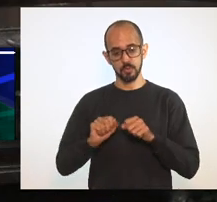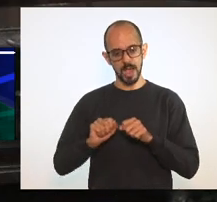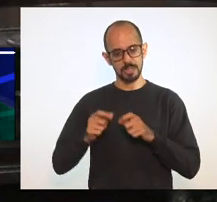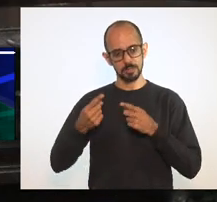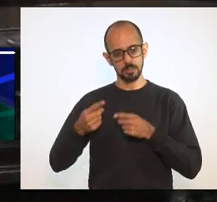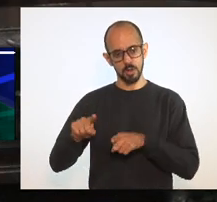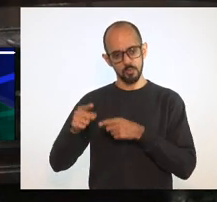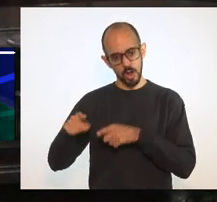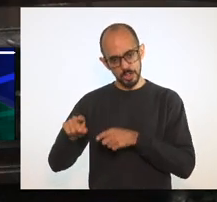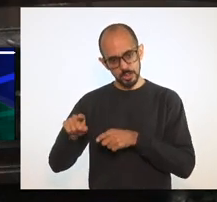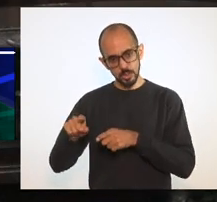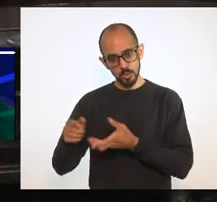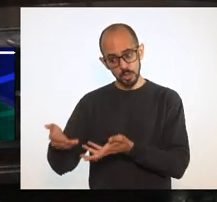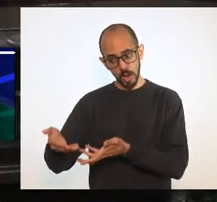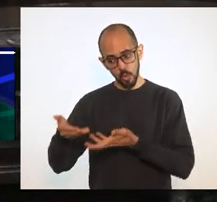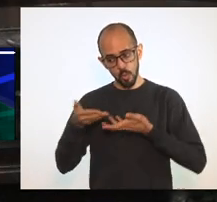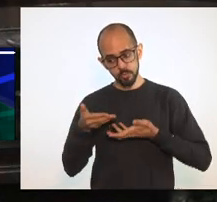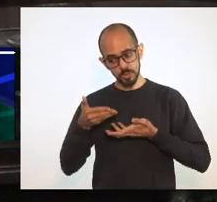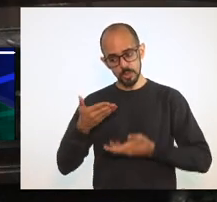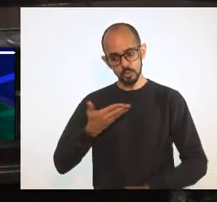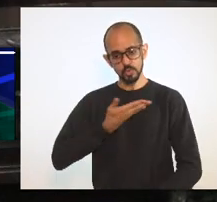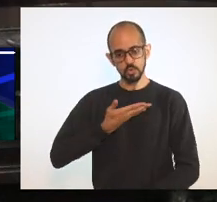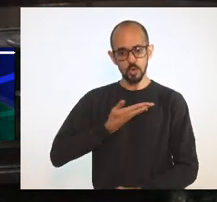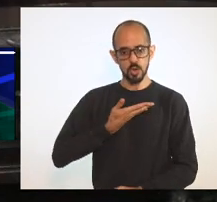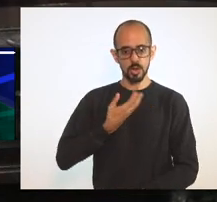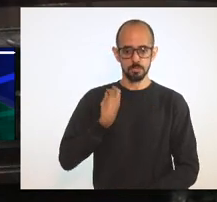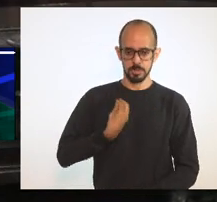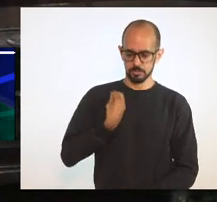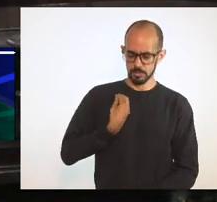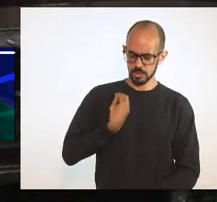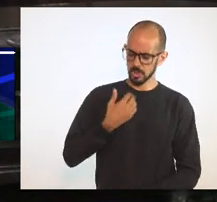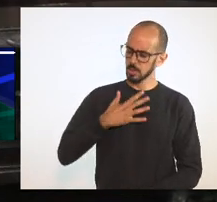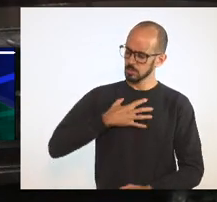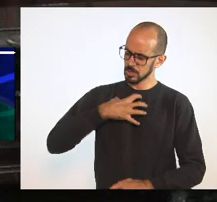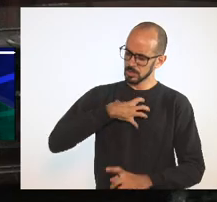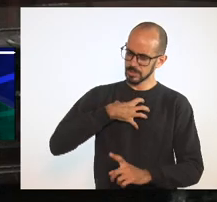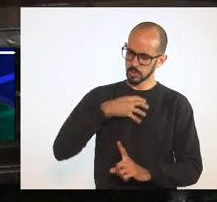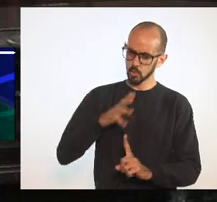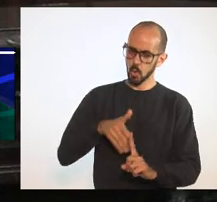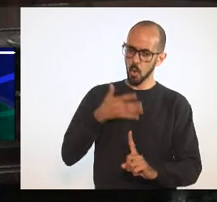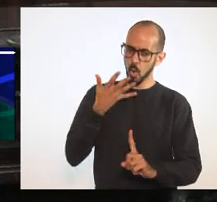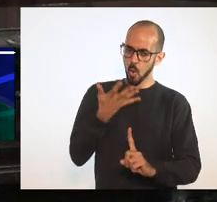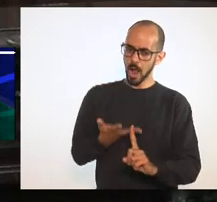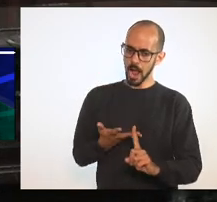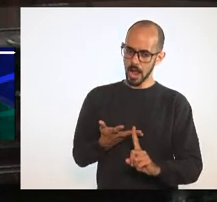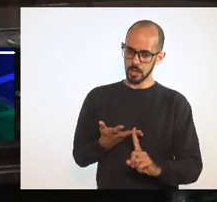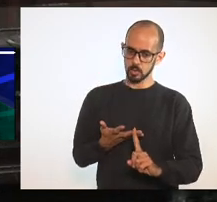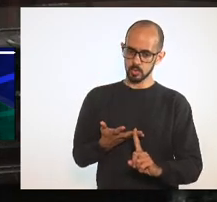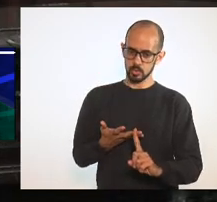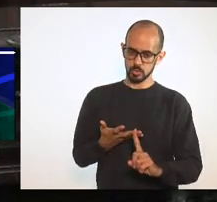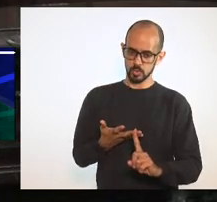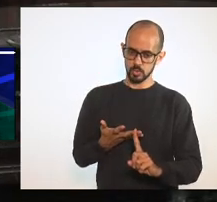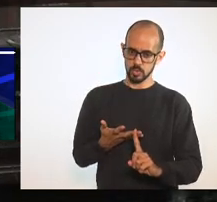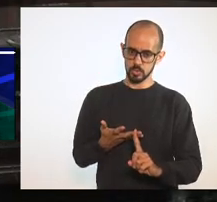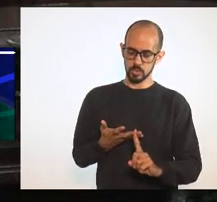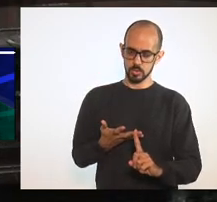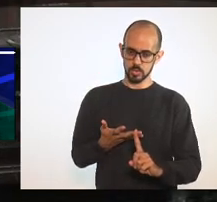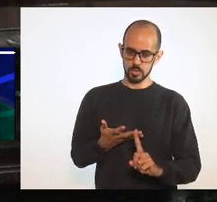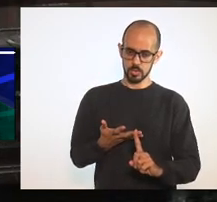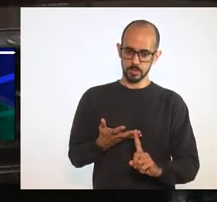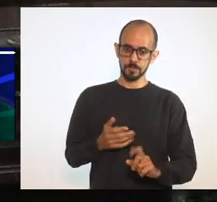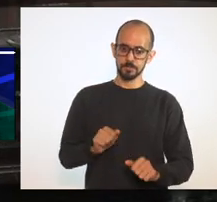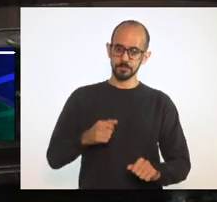a participar, e me senti honrado, deputado Carlos, quando ele, então, de forma informal,